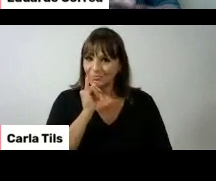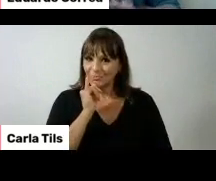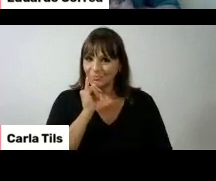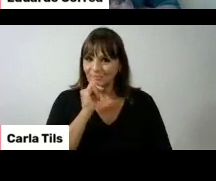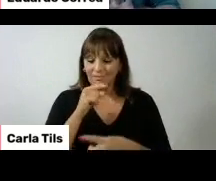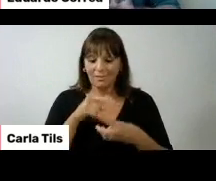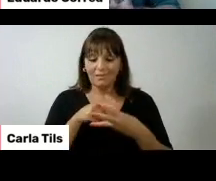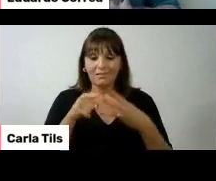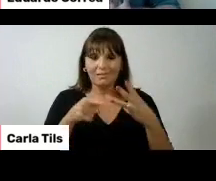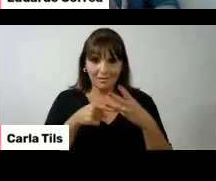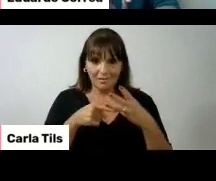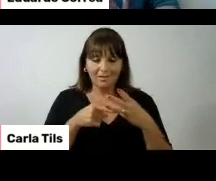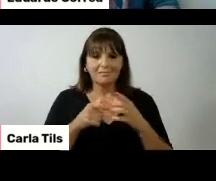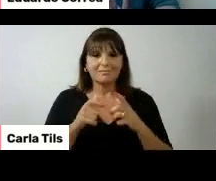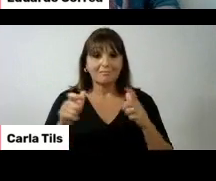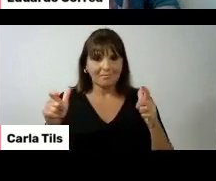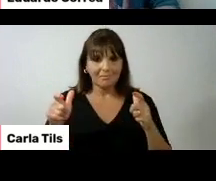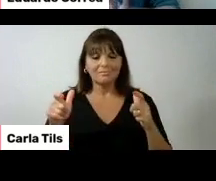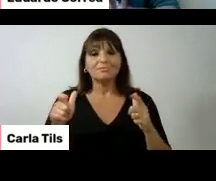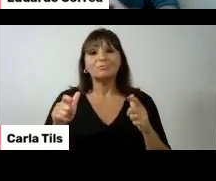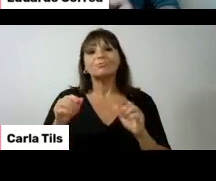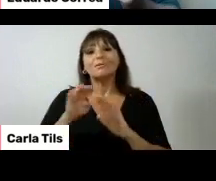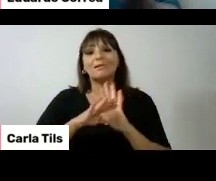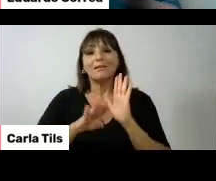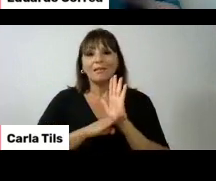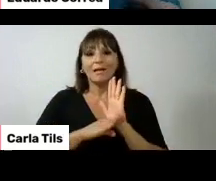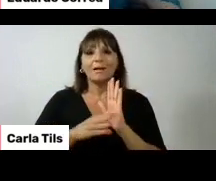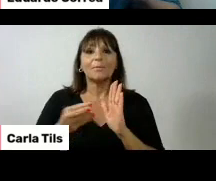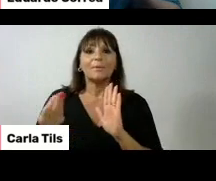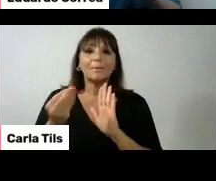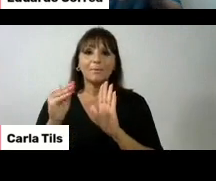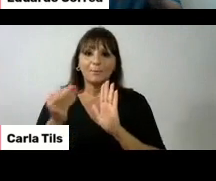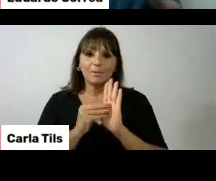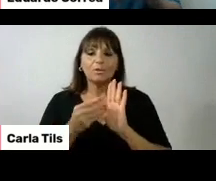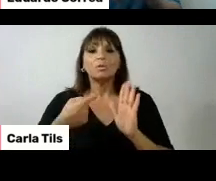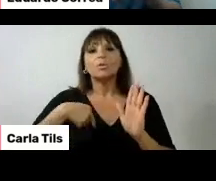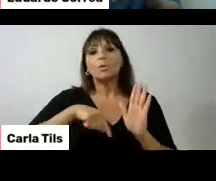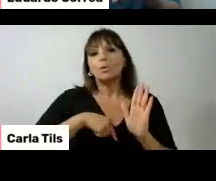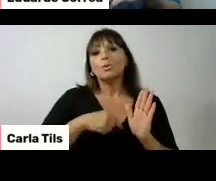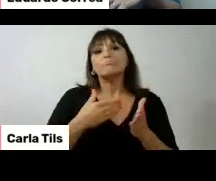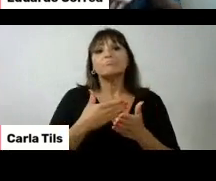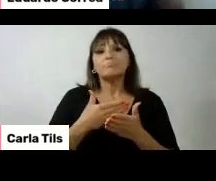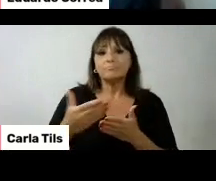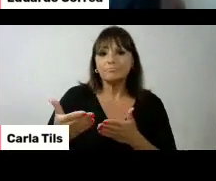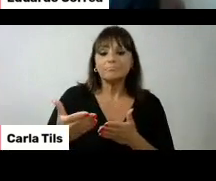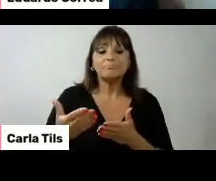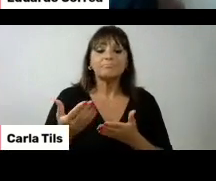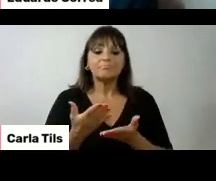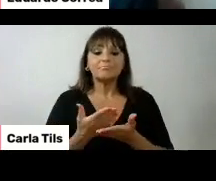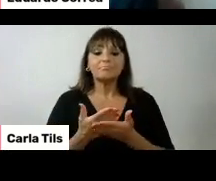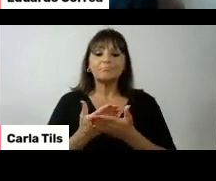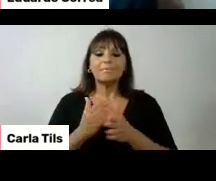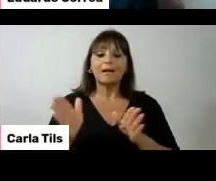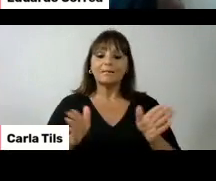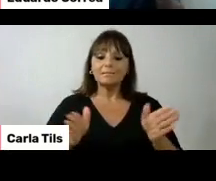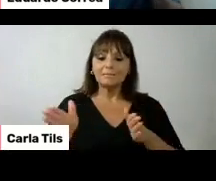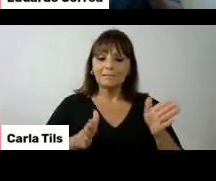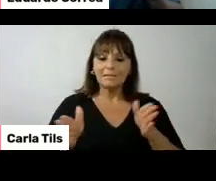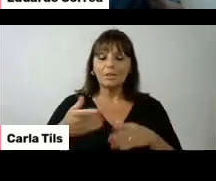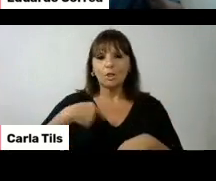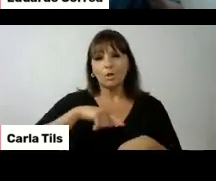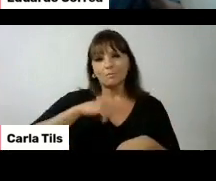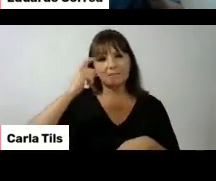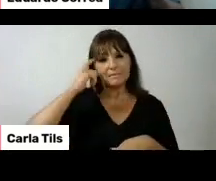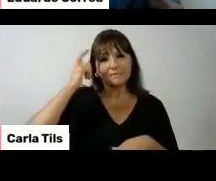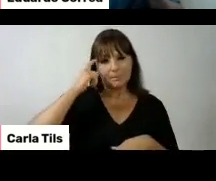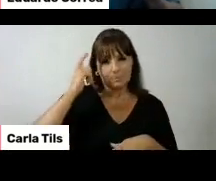nós implementamos e passamos quando nós estamos implementando acessibilidade. Quando nós então pensamos no design, nós começamos